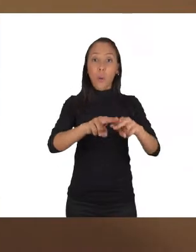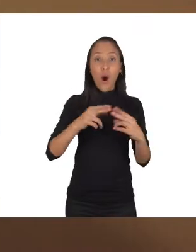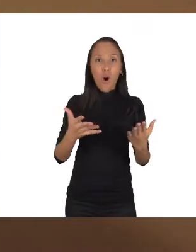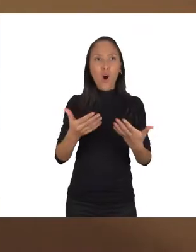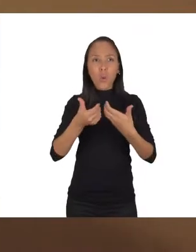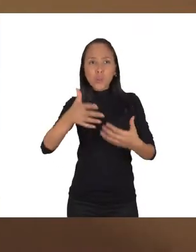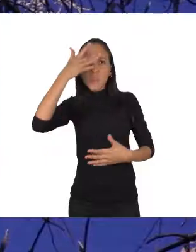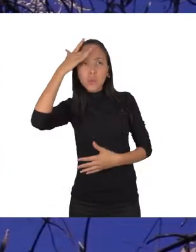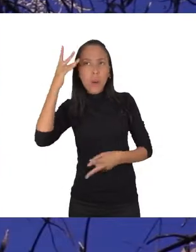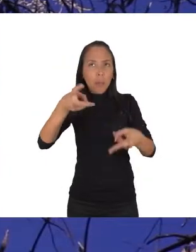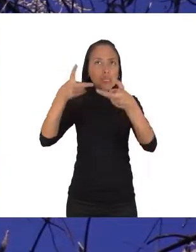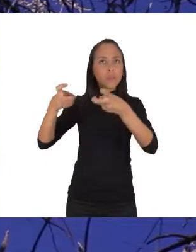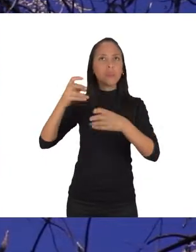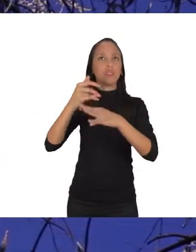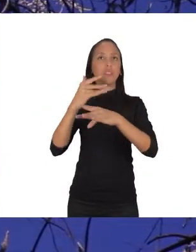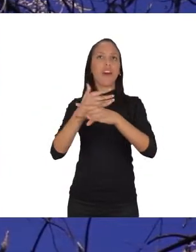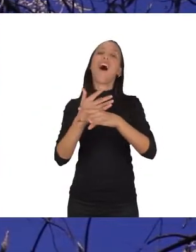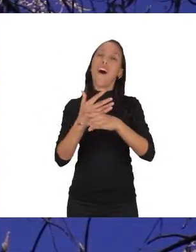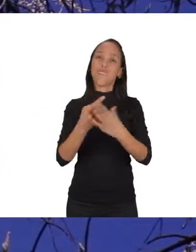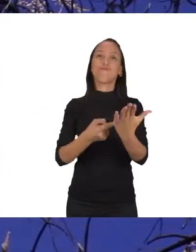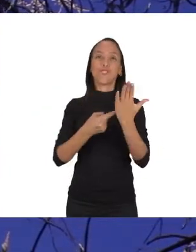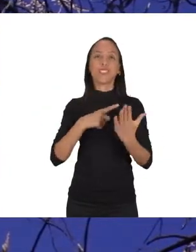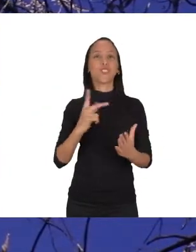cidades já mostra isso.